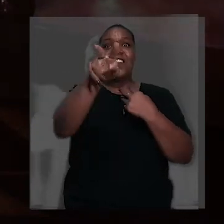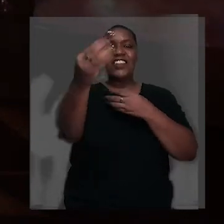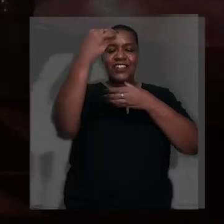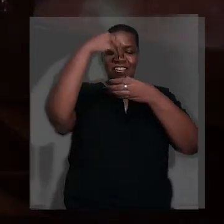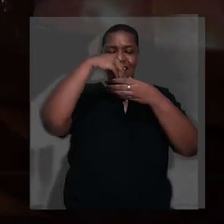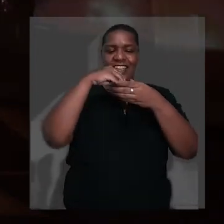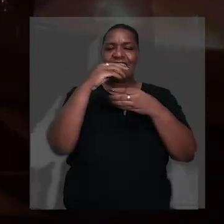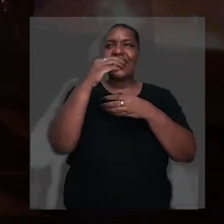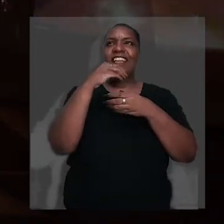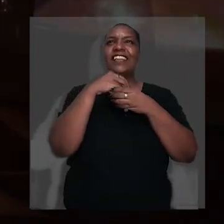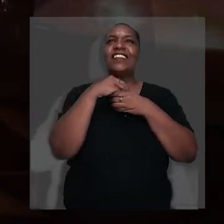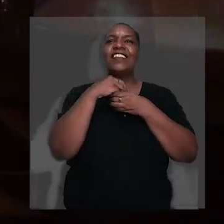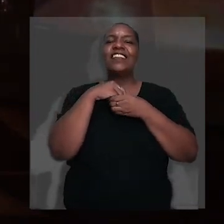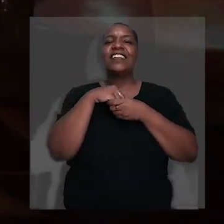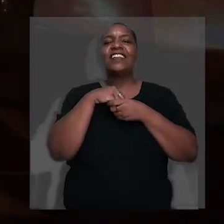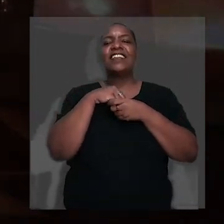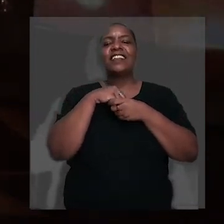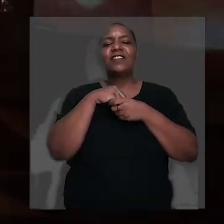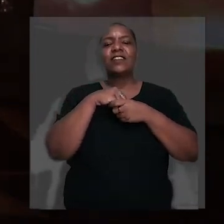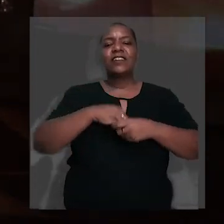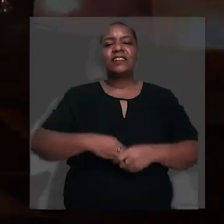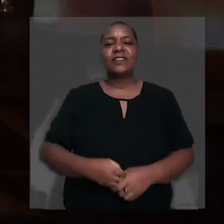Eu te vejo dentro.